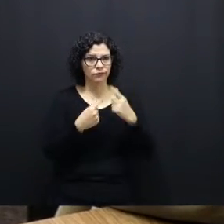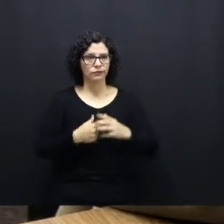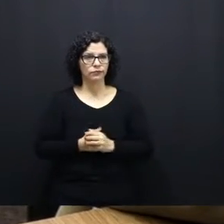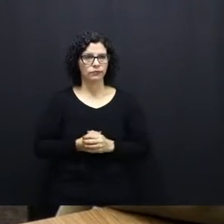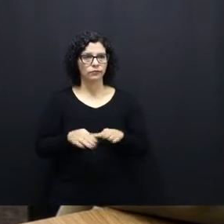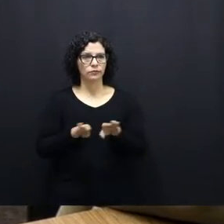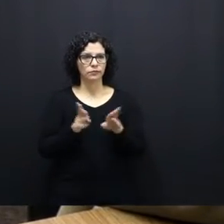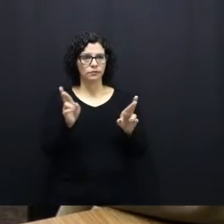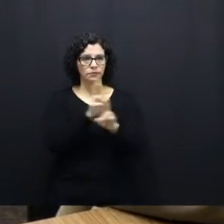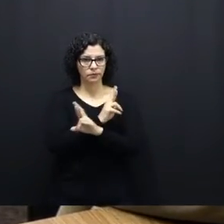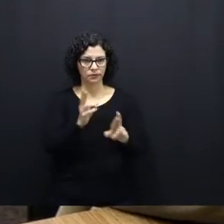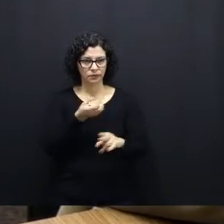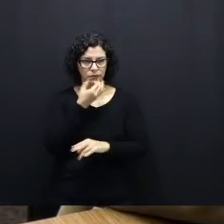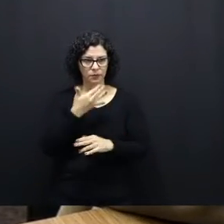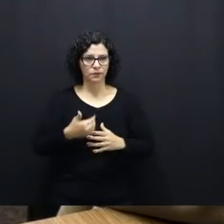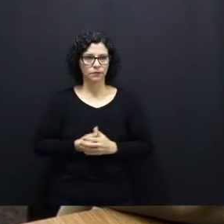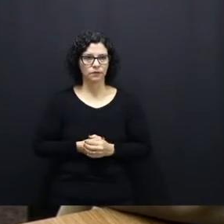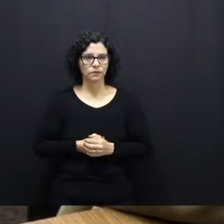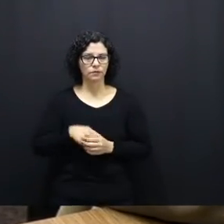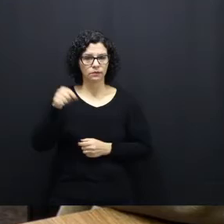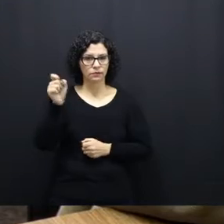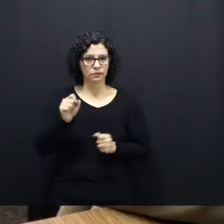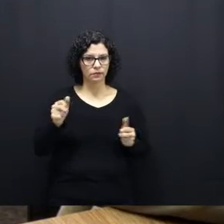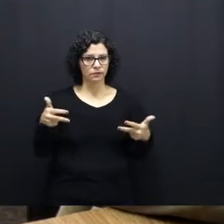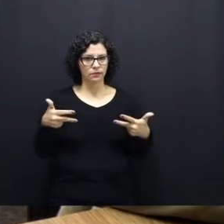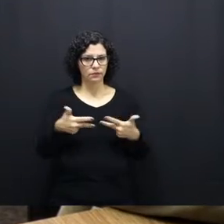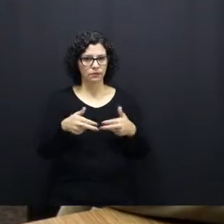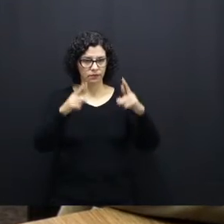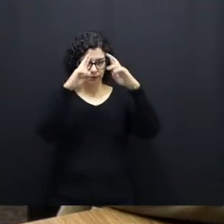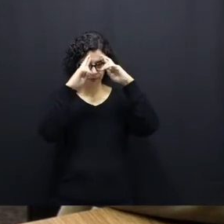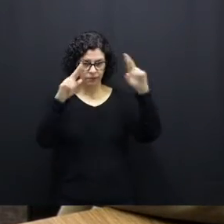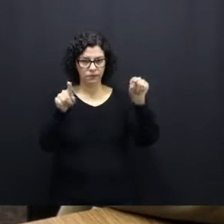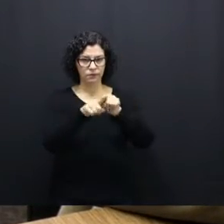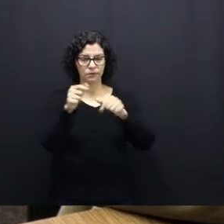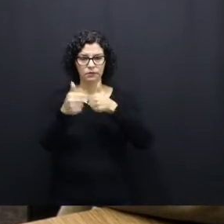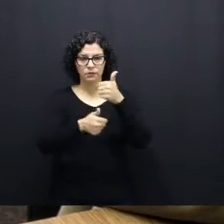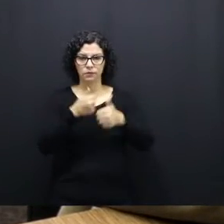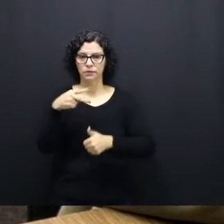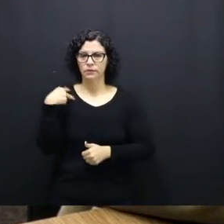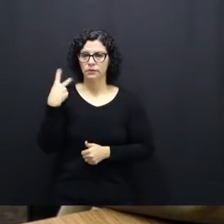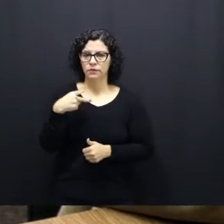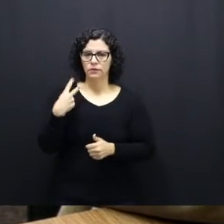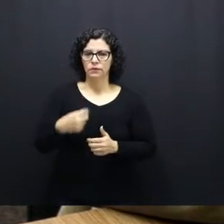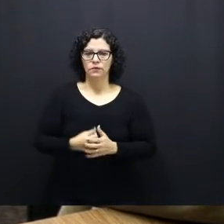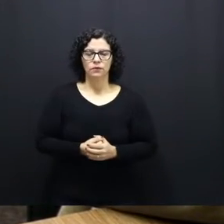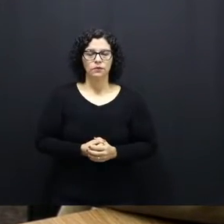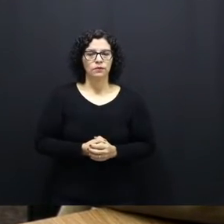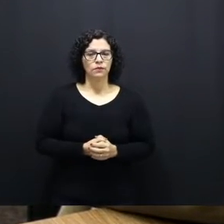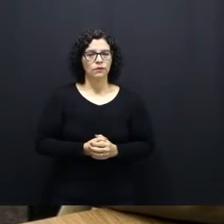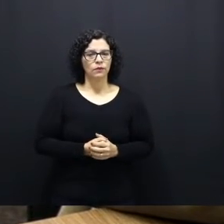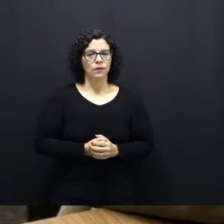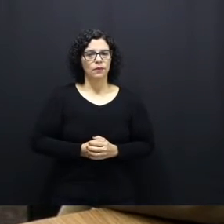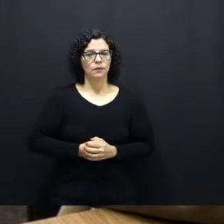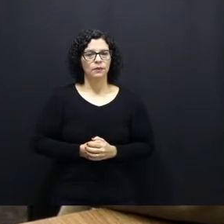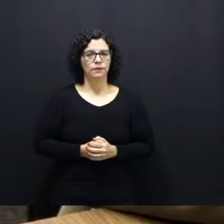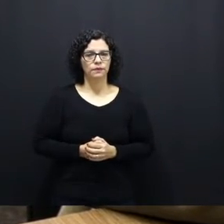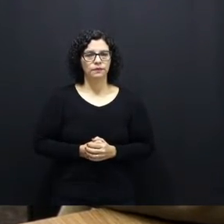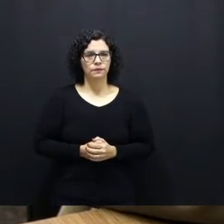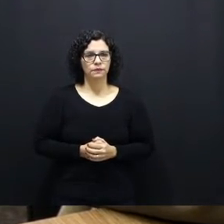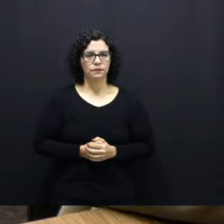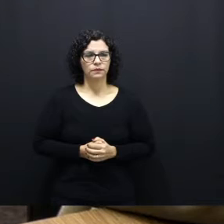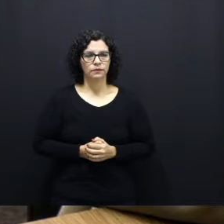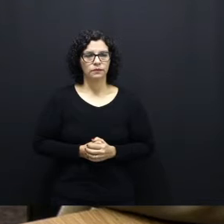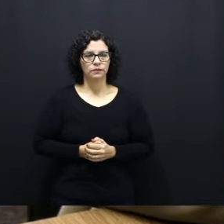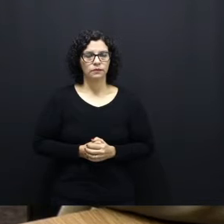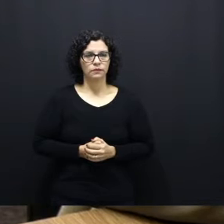e da boa relação com essa casa do respeito ao trabalho do vereador no entanto é